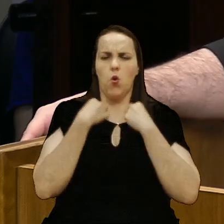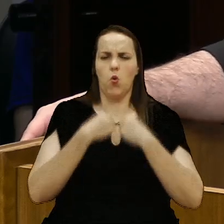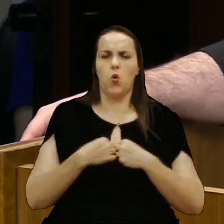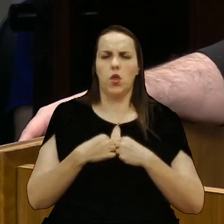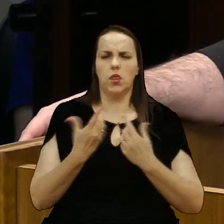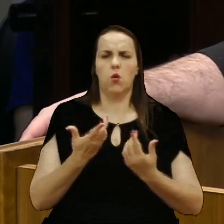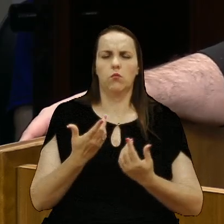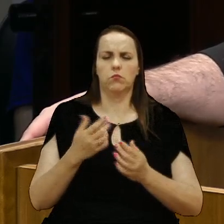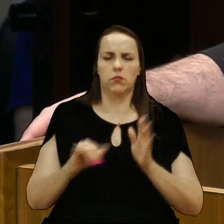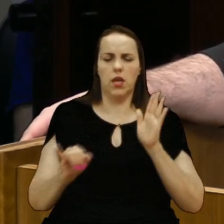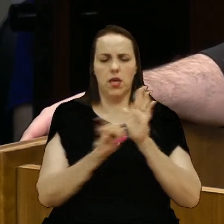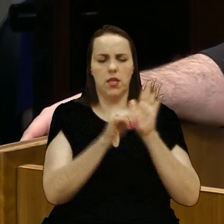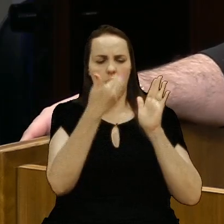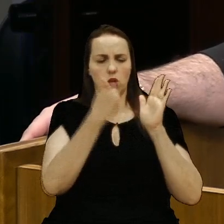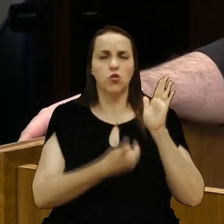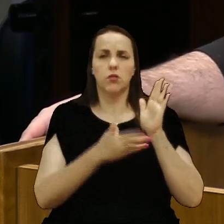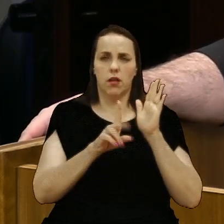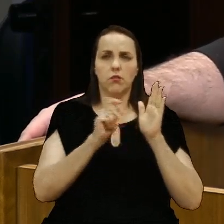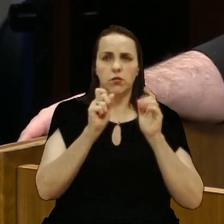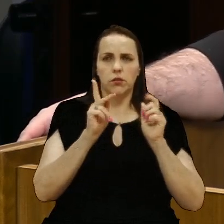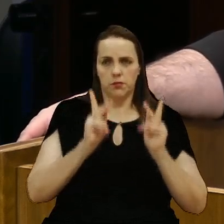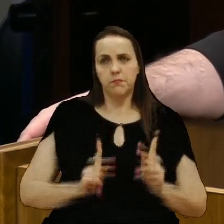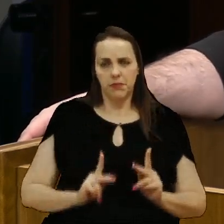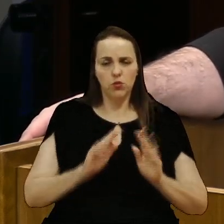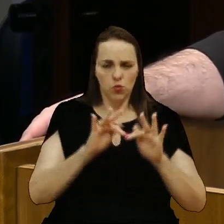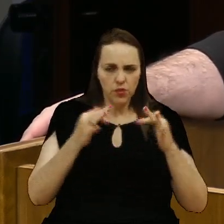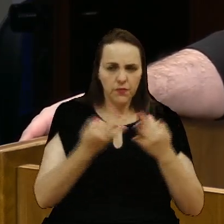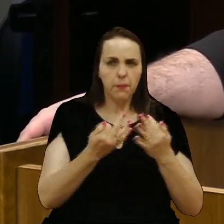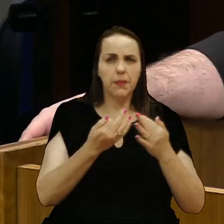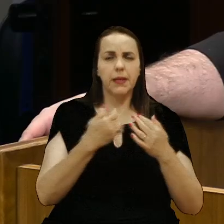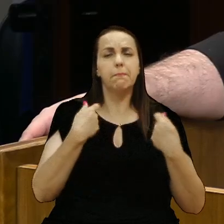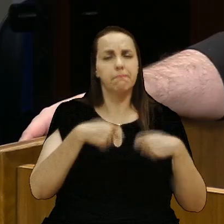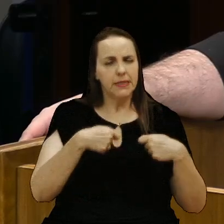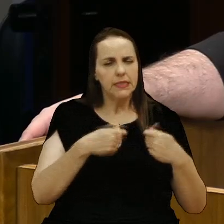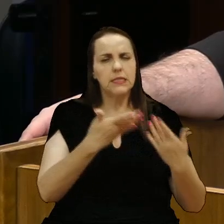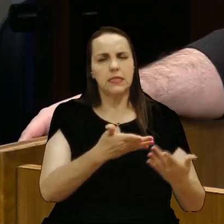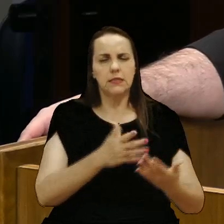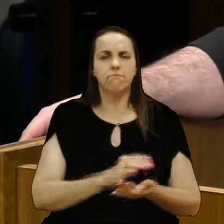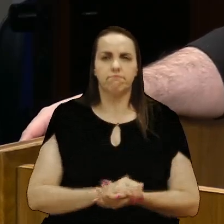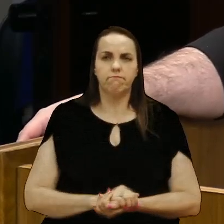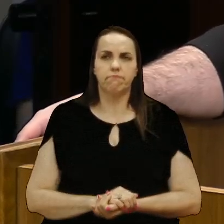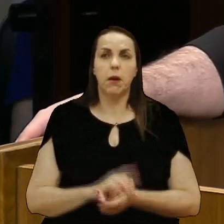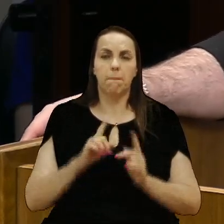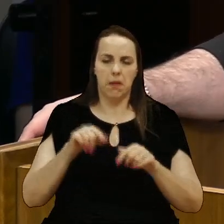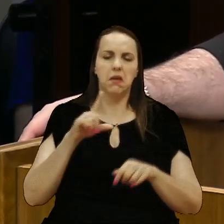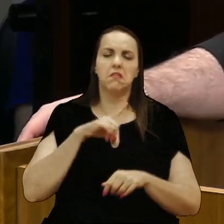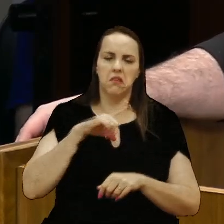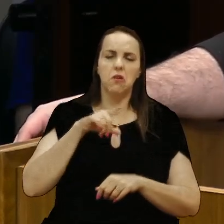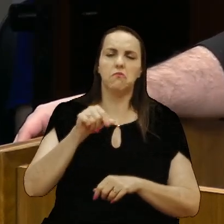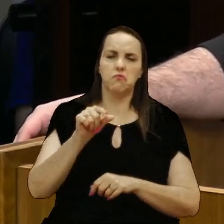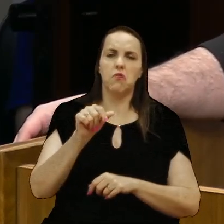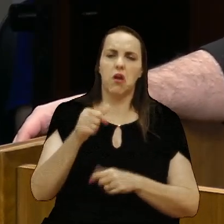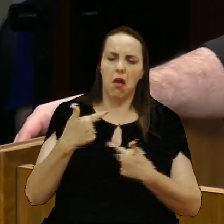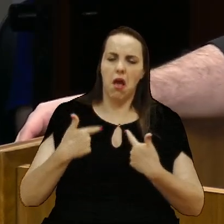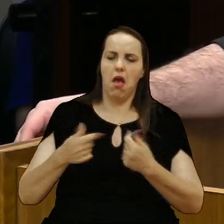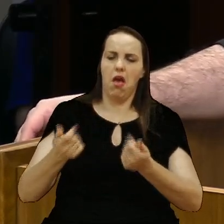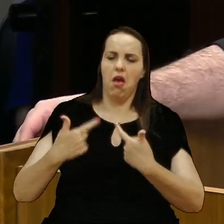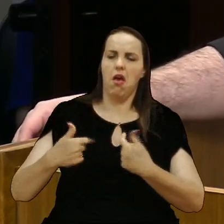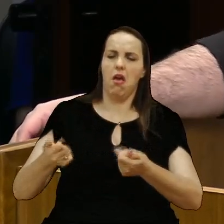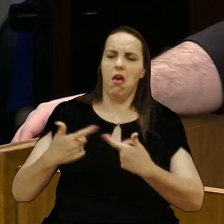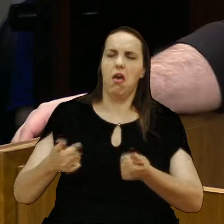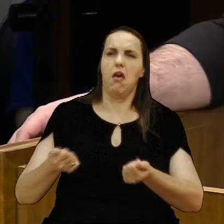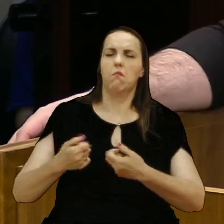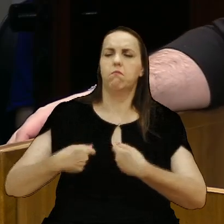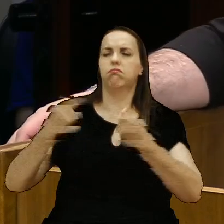de identificação para essas famílias que tanto precisam, mas tem dinheiro para a gastança, para a